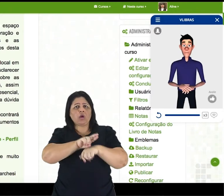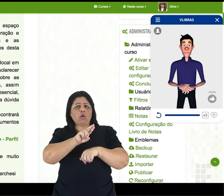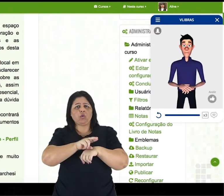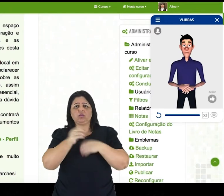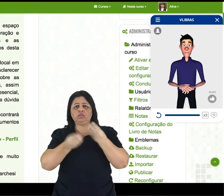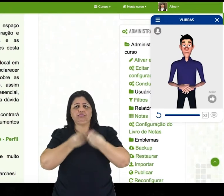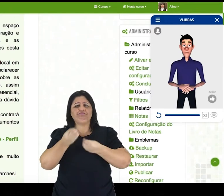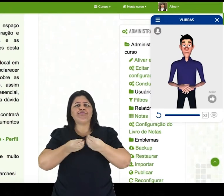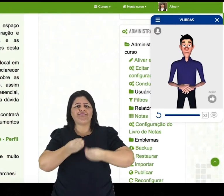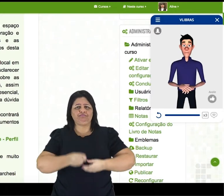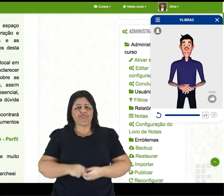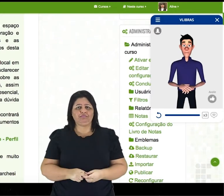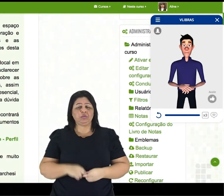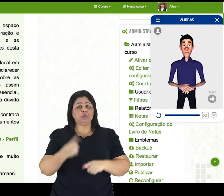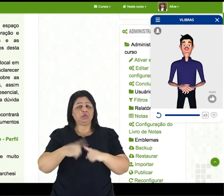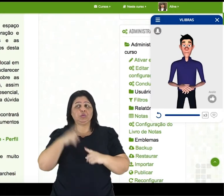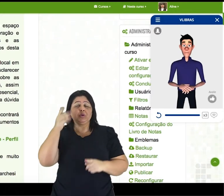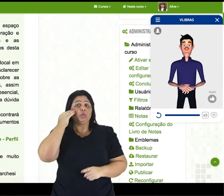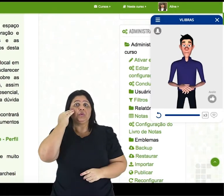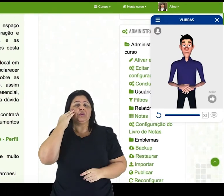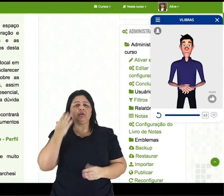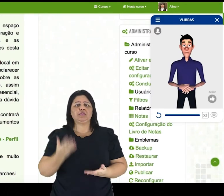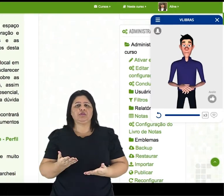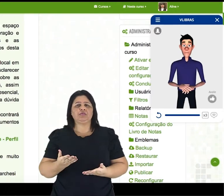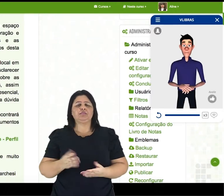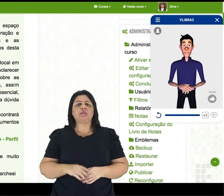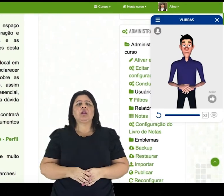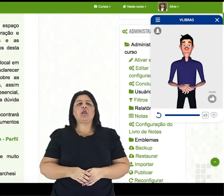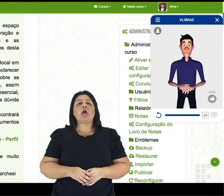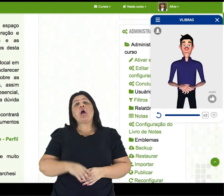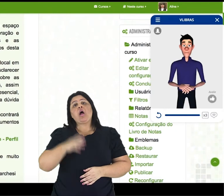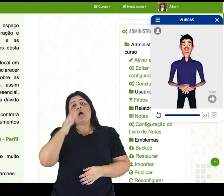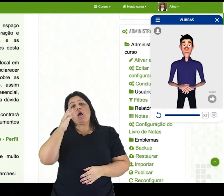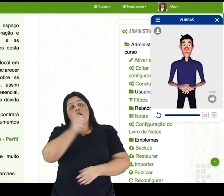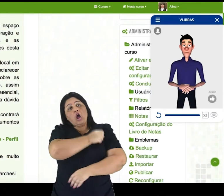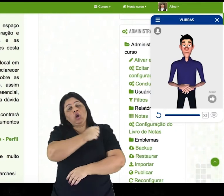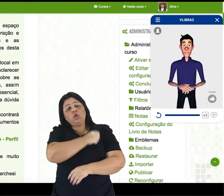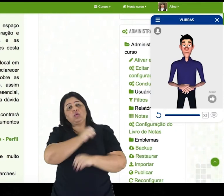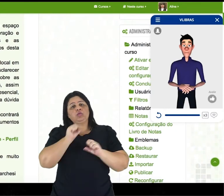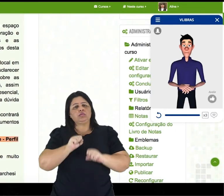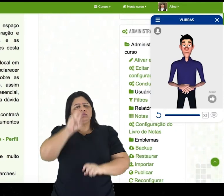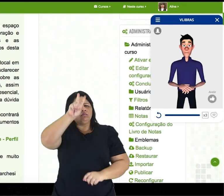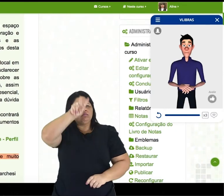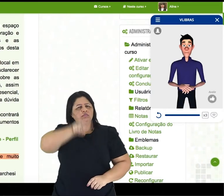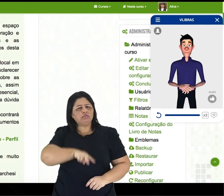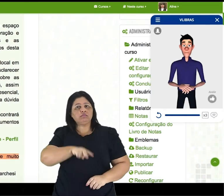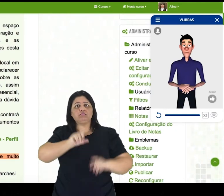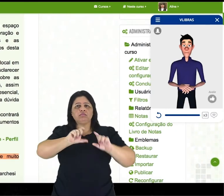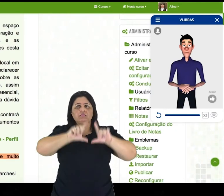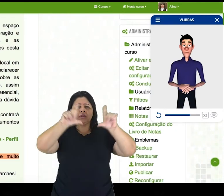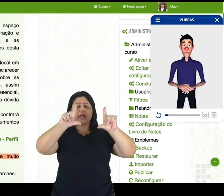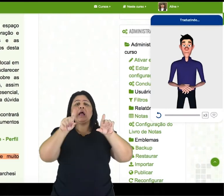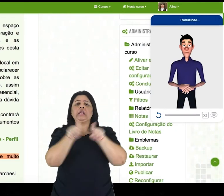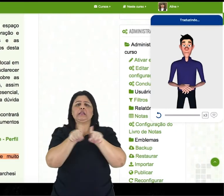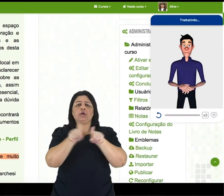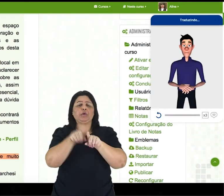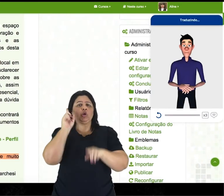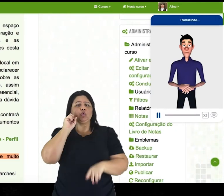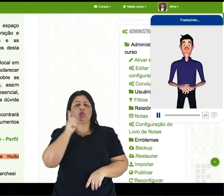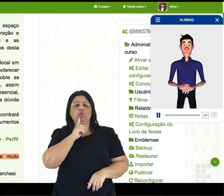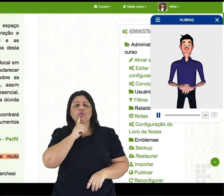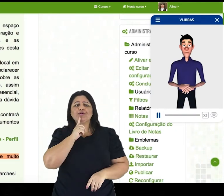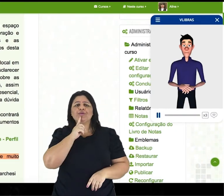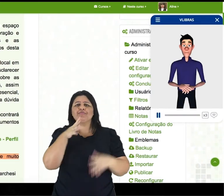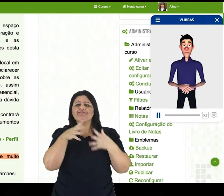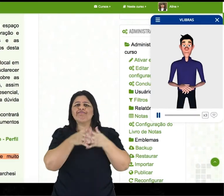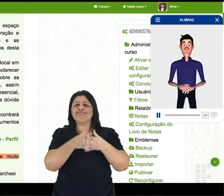de acessibilidade, então, tanto para um aluno que faz uso de leitor de tela, quanto para um aluno que vai utilizar o